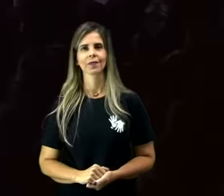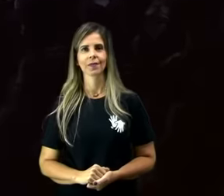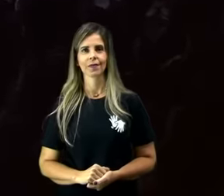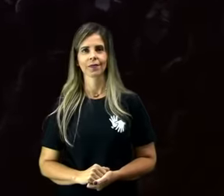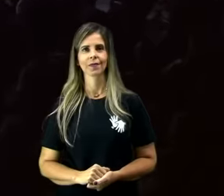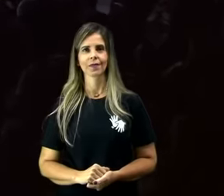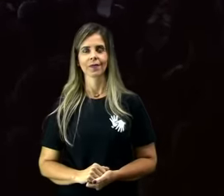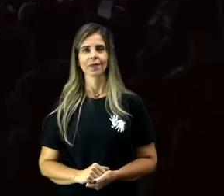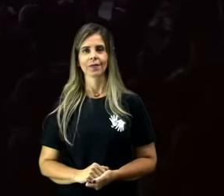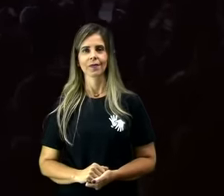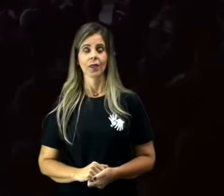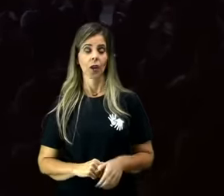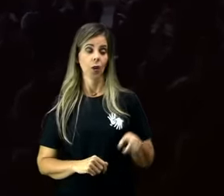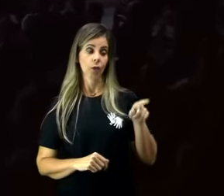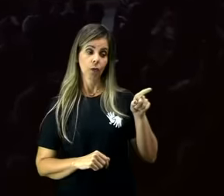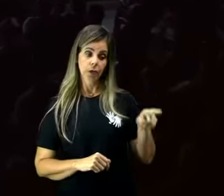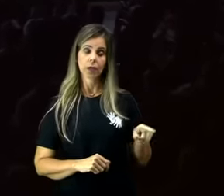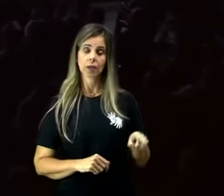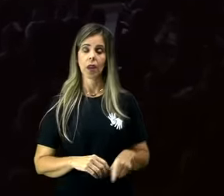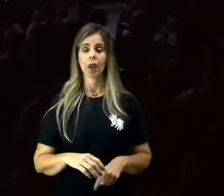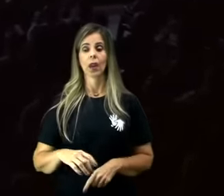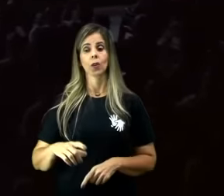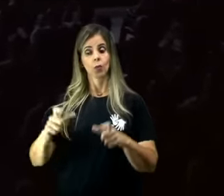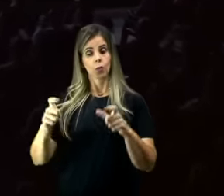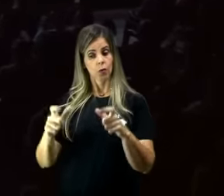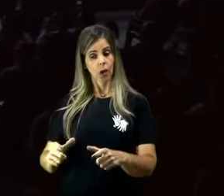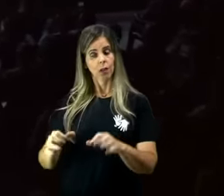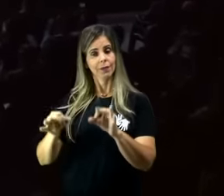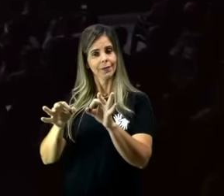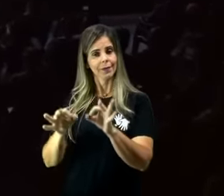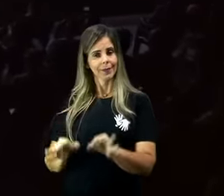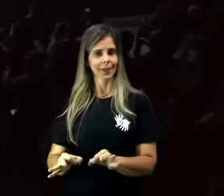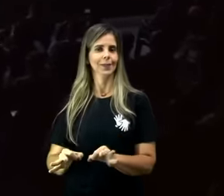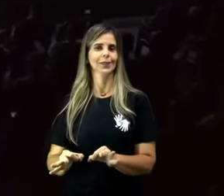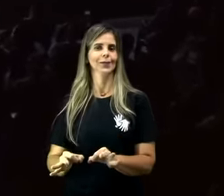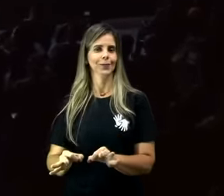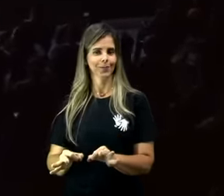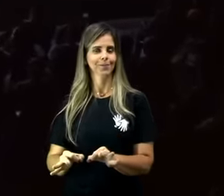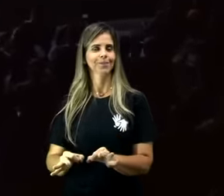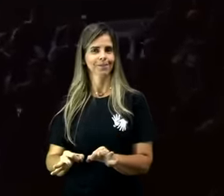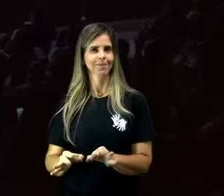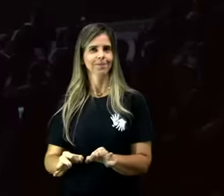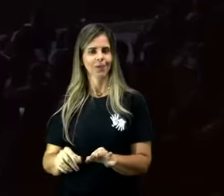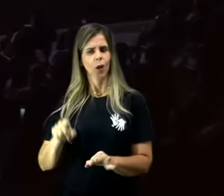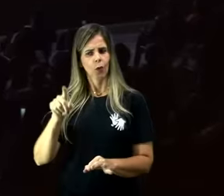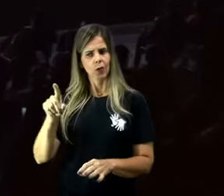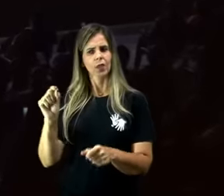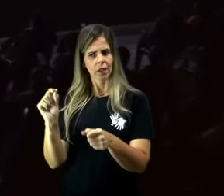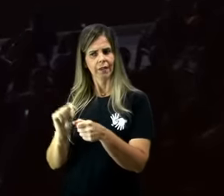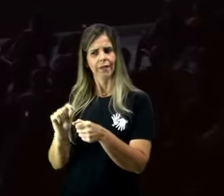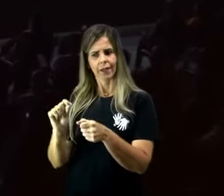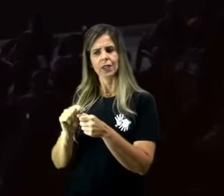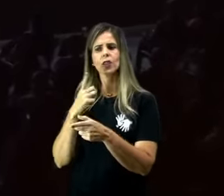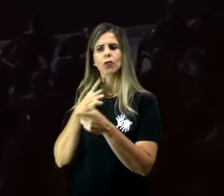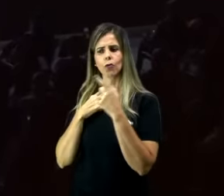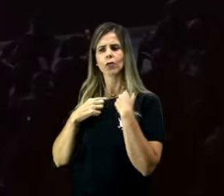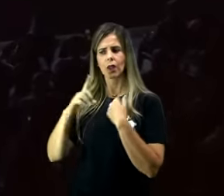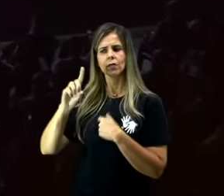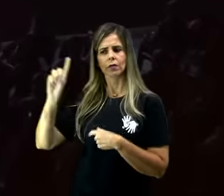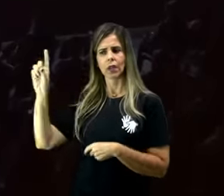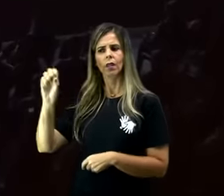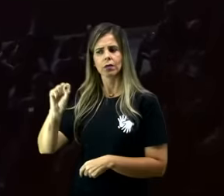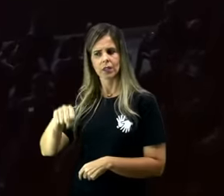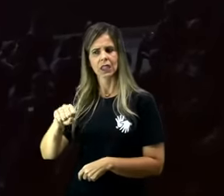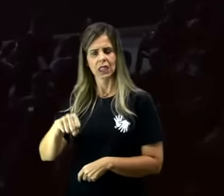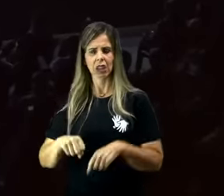Pega na mão de alguém e diga, você está na direção certa. Pega, por favor, profetiza isso, vai. Levanta a cabeça, dá um sorriso, diga, eu estou na direção certa. Agora eu estou entendendo, o